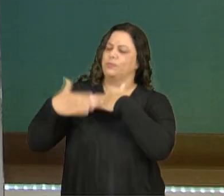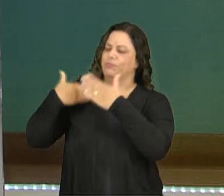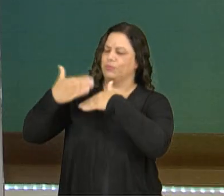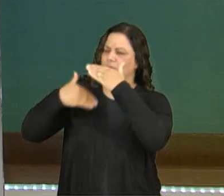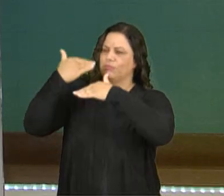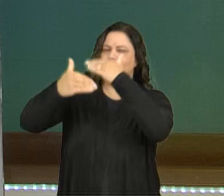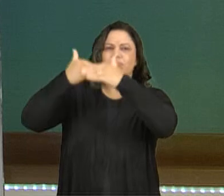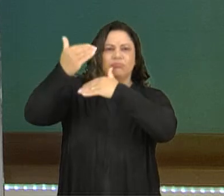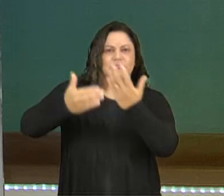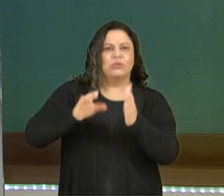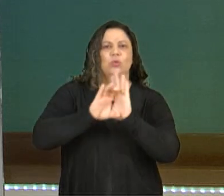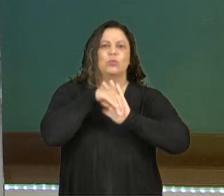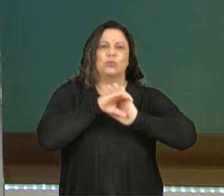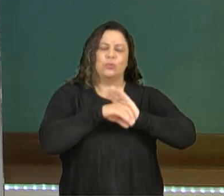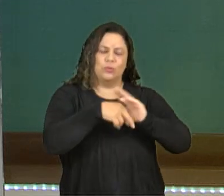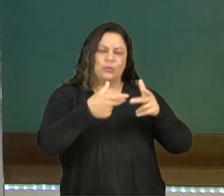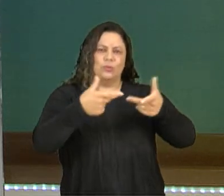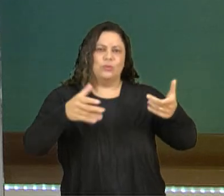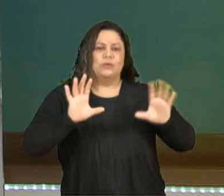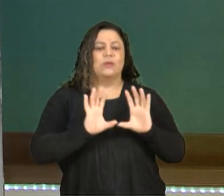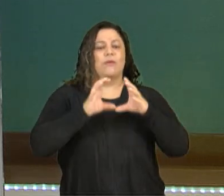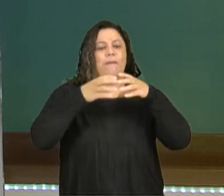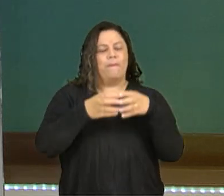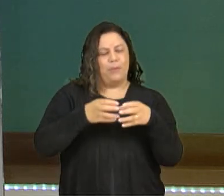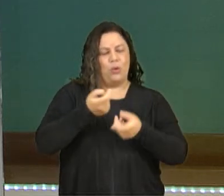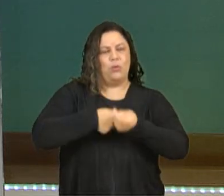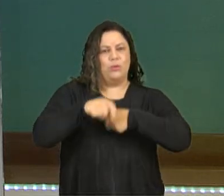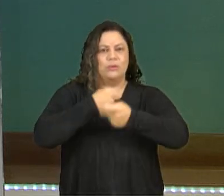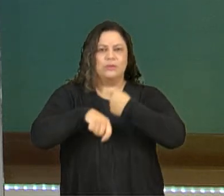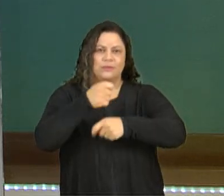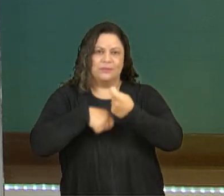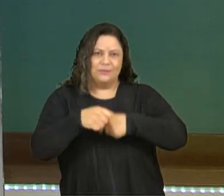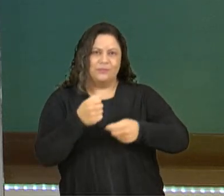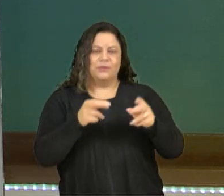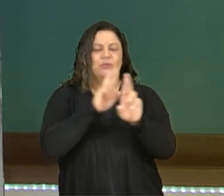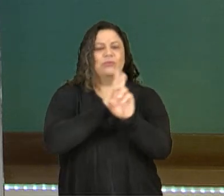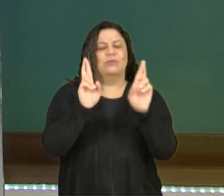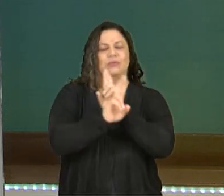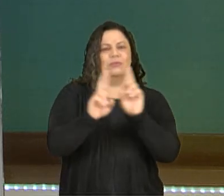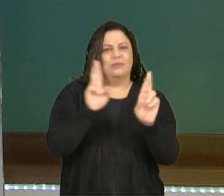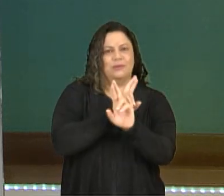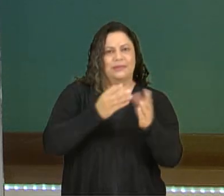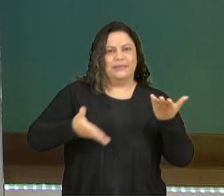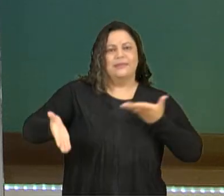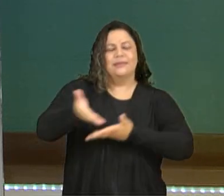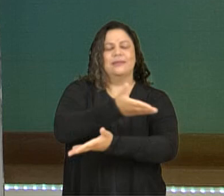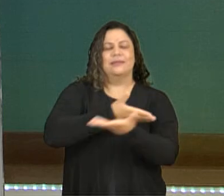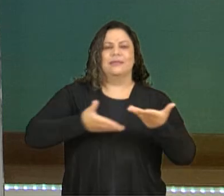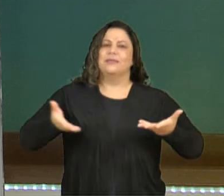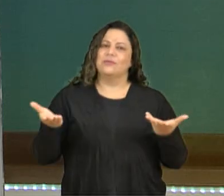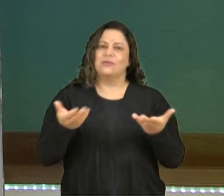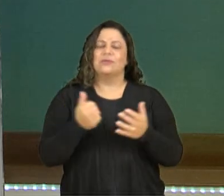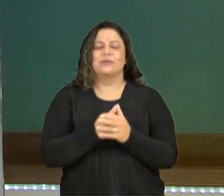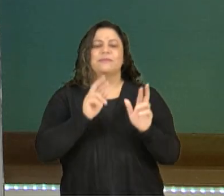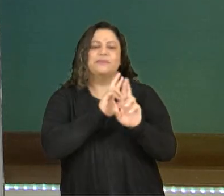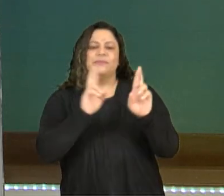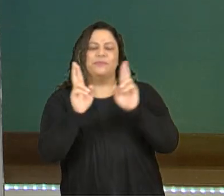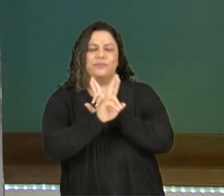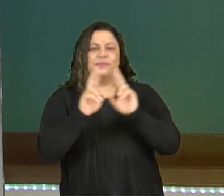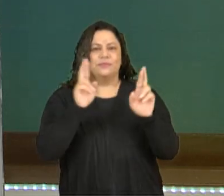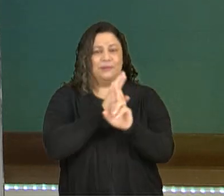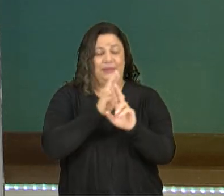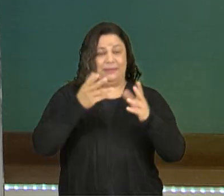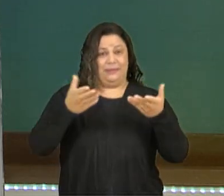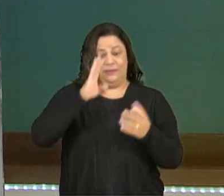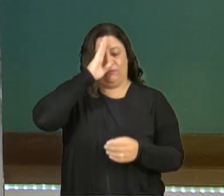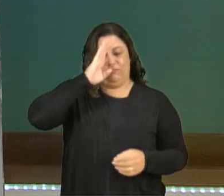hoje dos conceitos de blocos econômicos, de como é que se relacionam esses blocos econômicos na atualidade e uma relação física